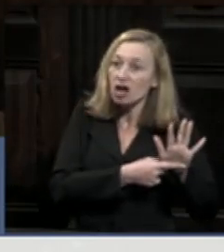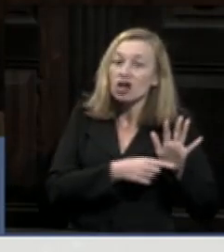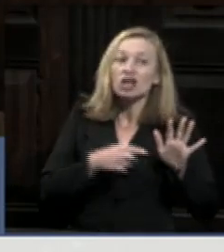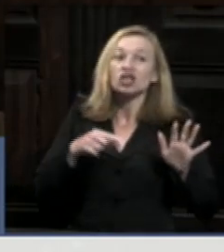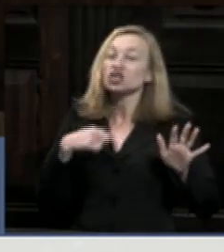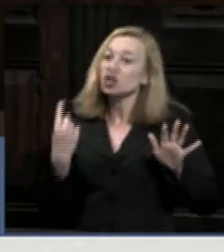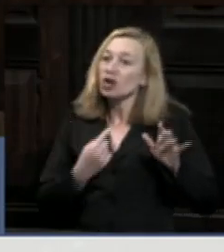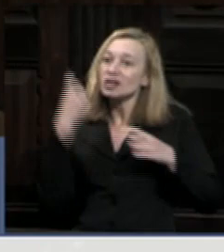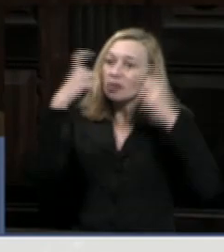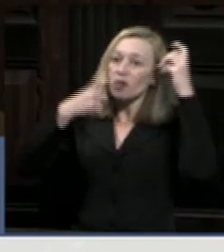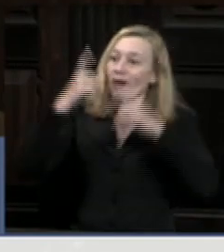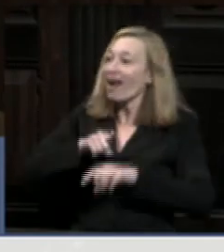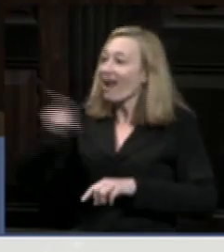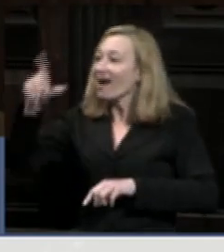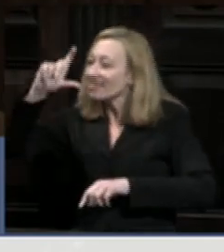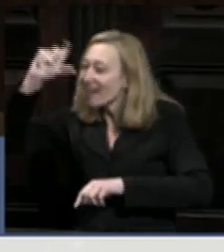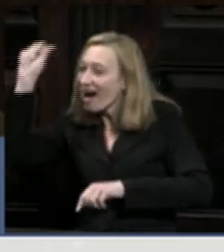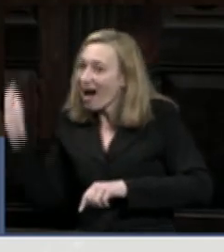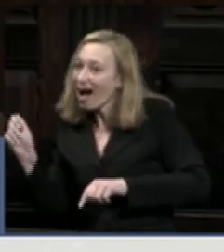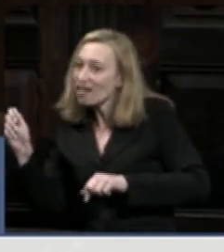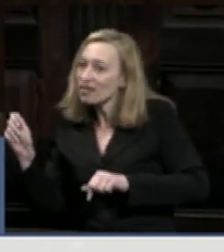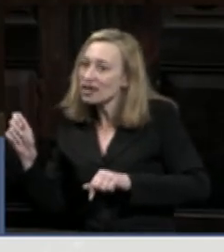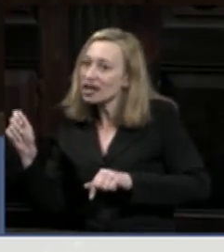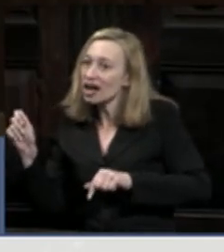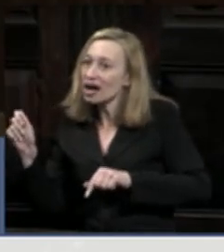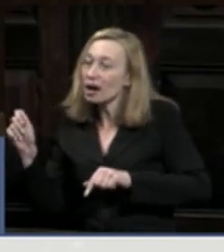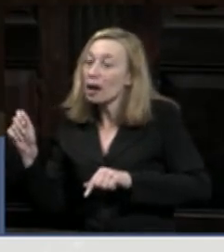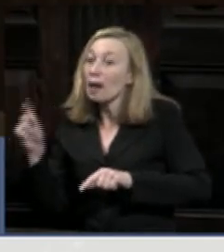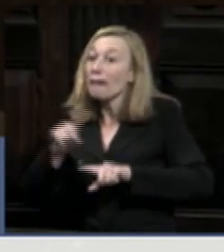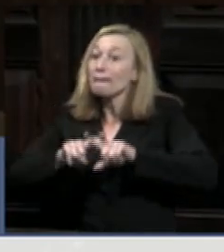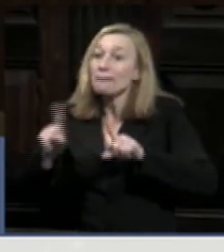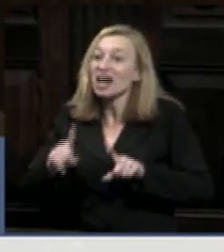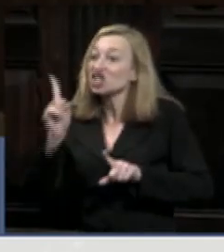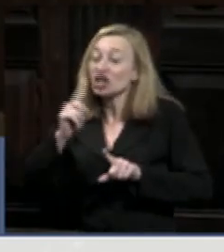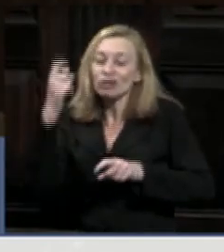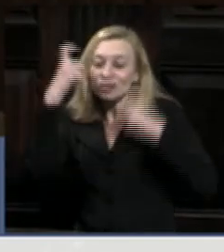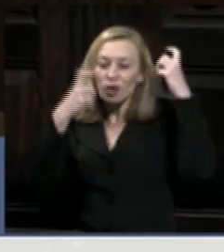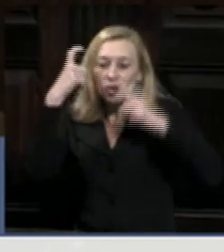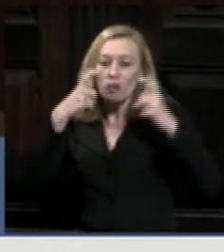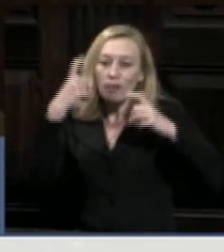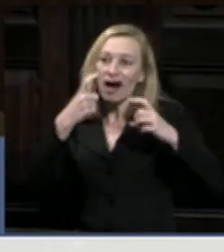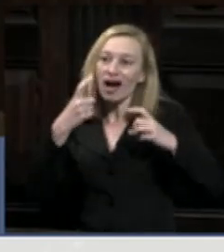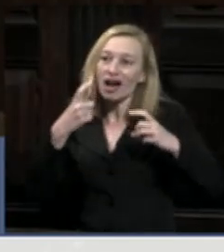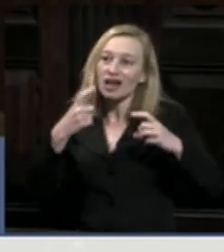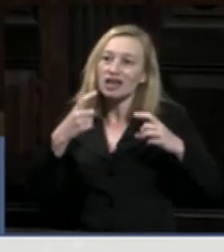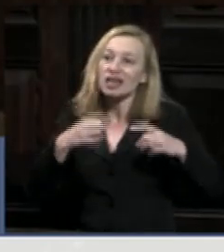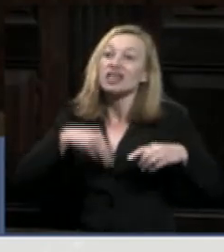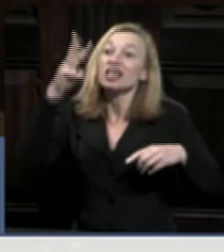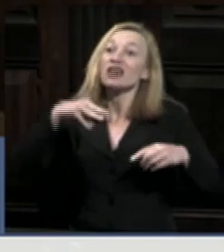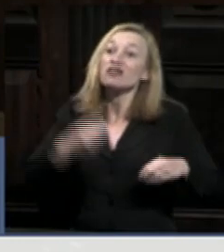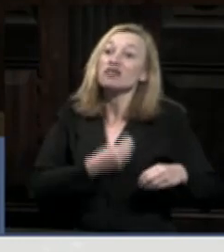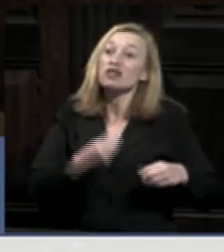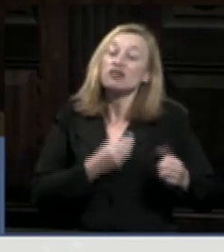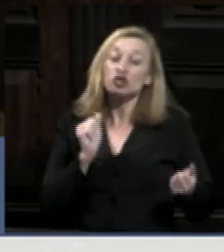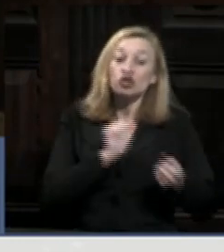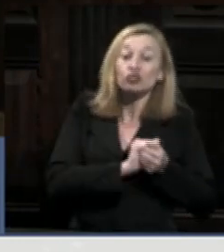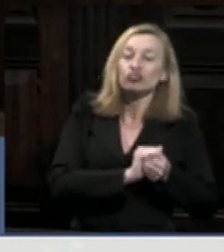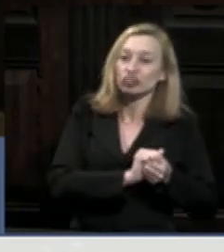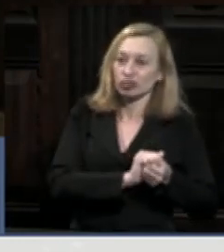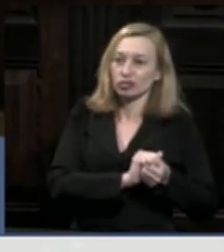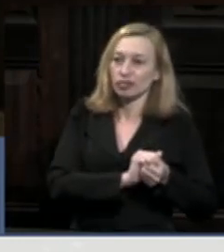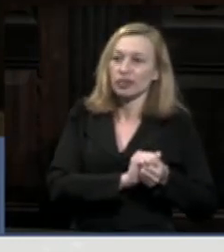mas na nossa rua a gente não tem preocupação com aqueles que estão do nosso lado a mudança do mundo